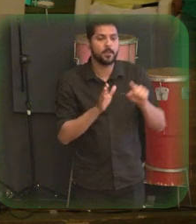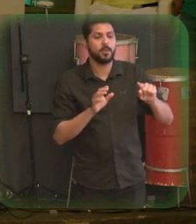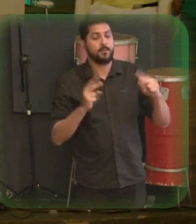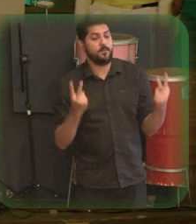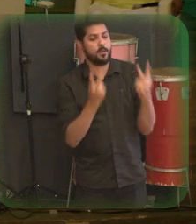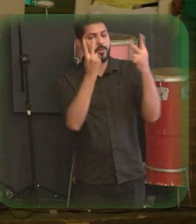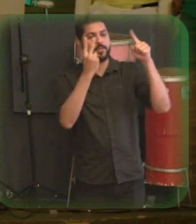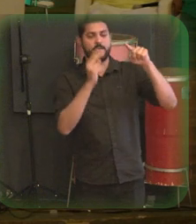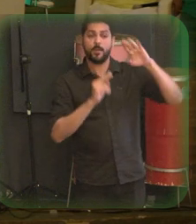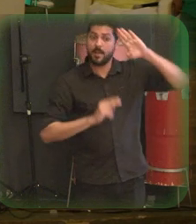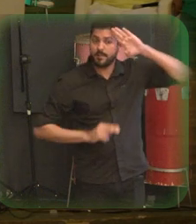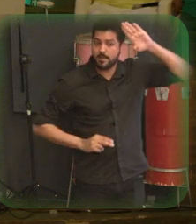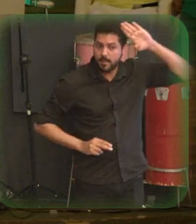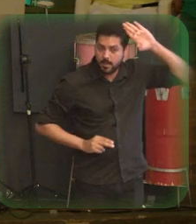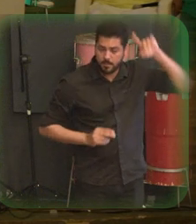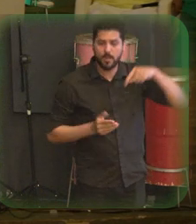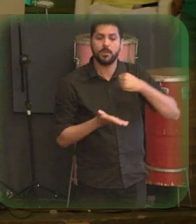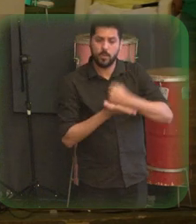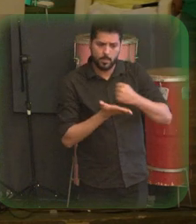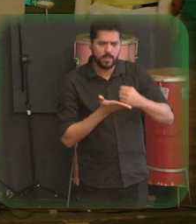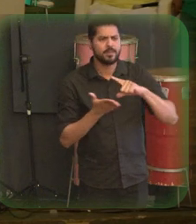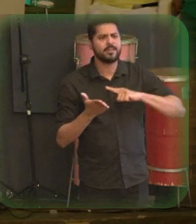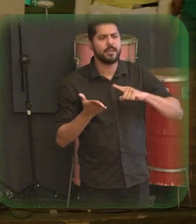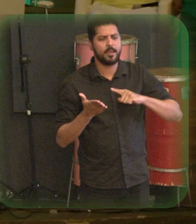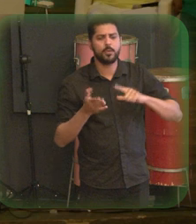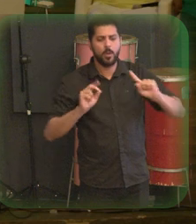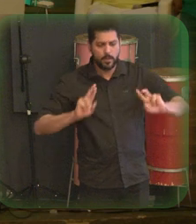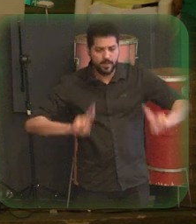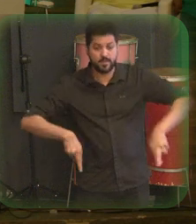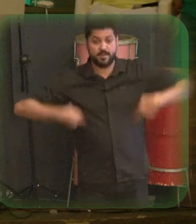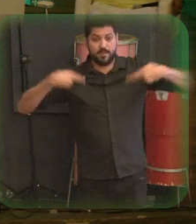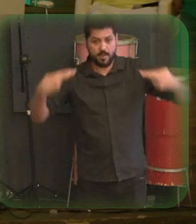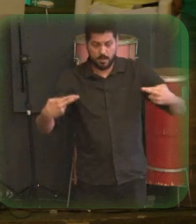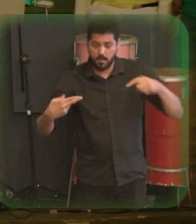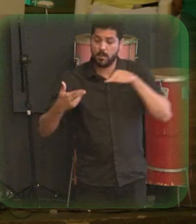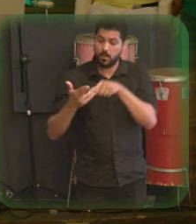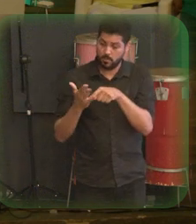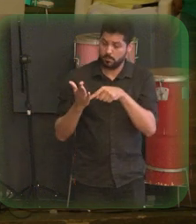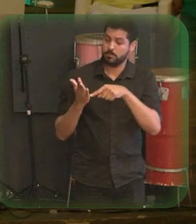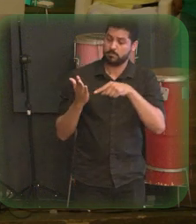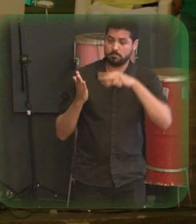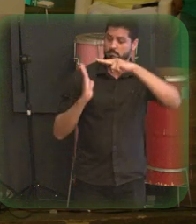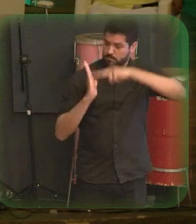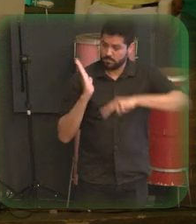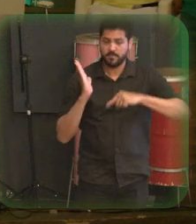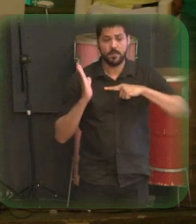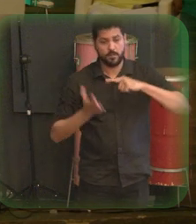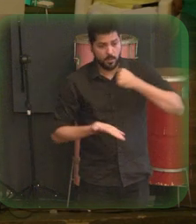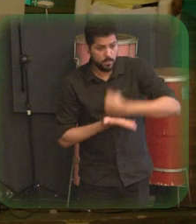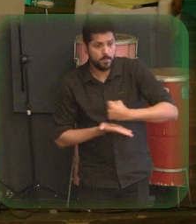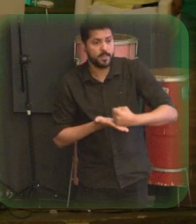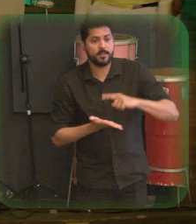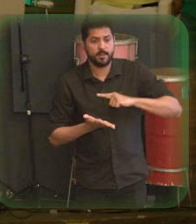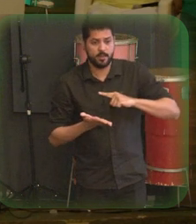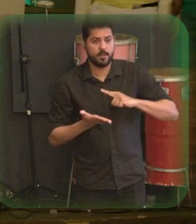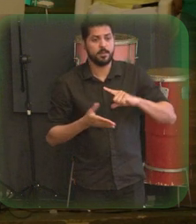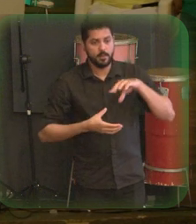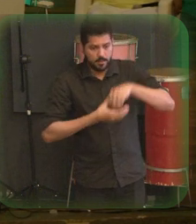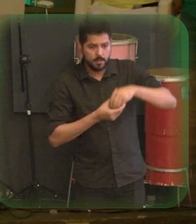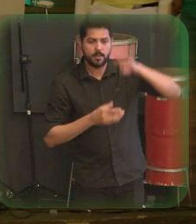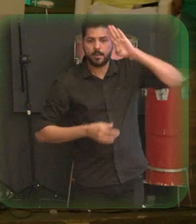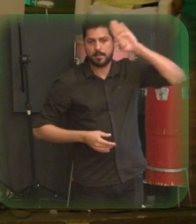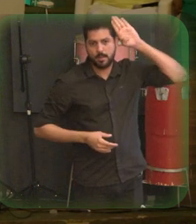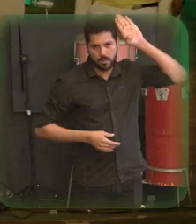acadêmica institucional está em um processo de revisão e estamos incluindo na própria organização um documento que rege as ações acadêmicas do